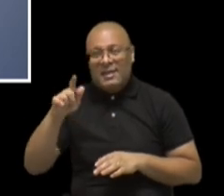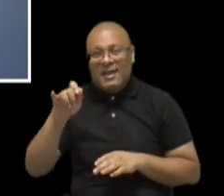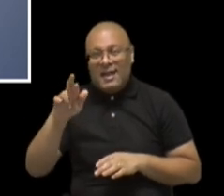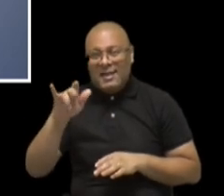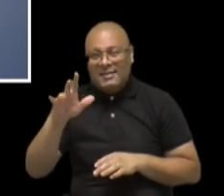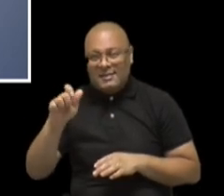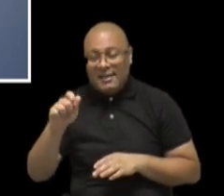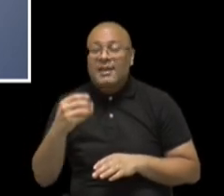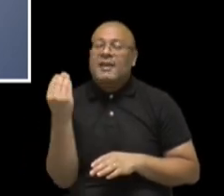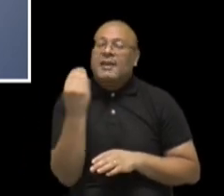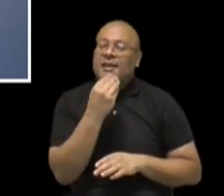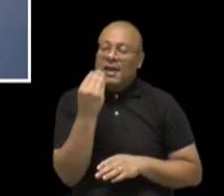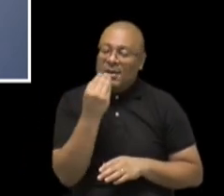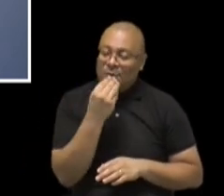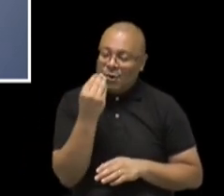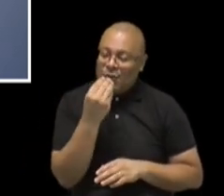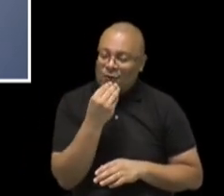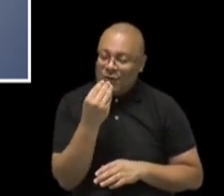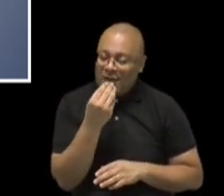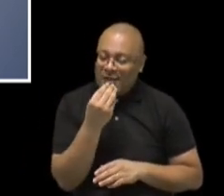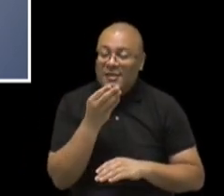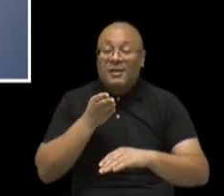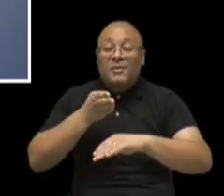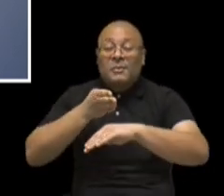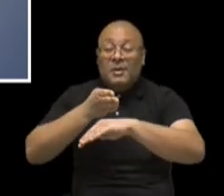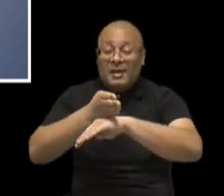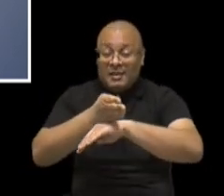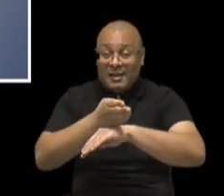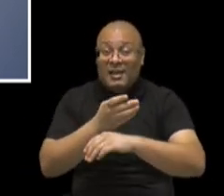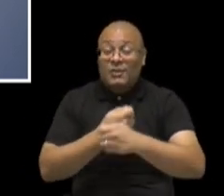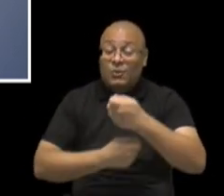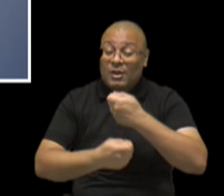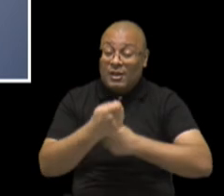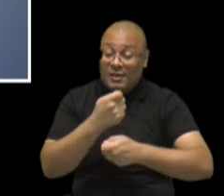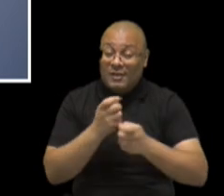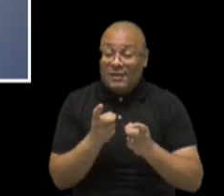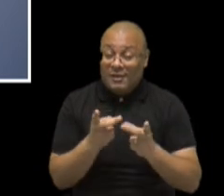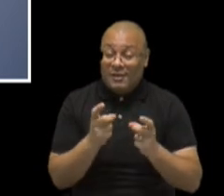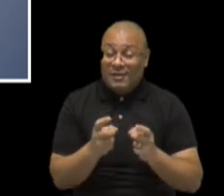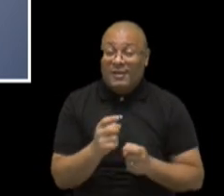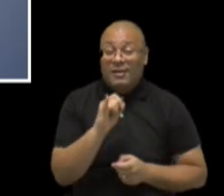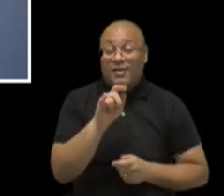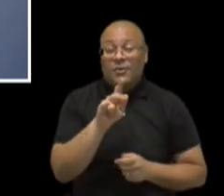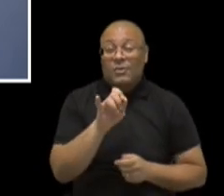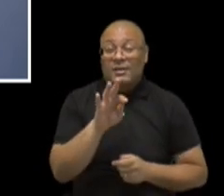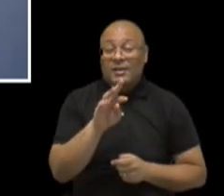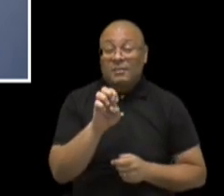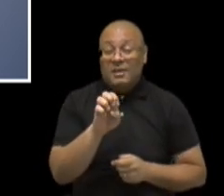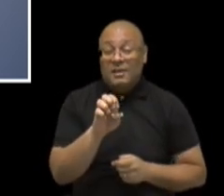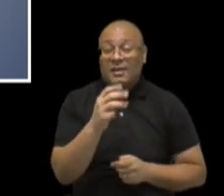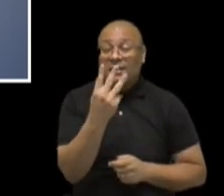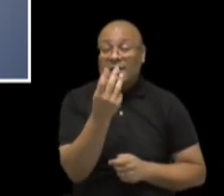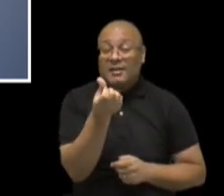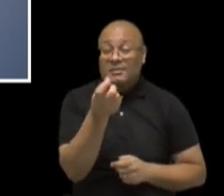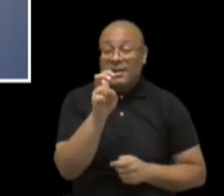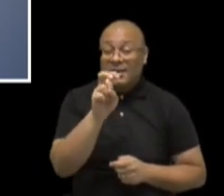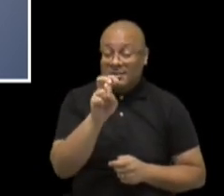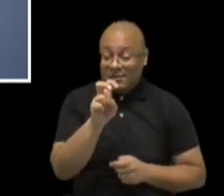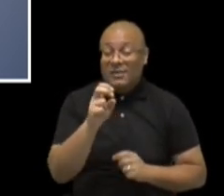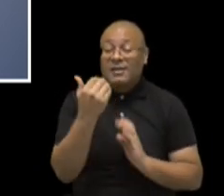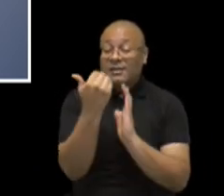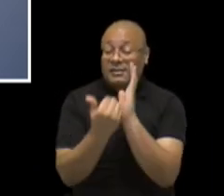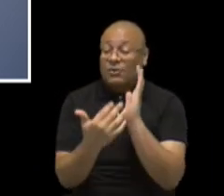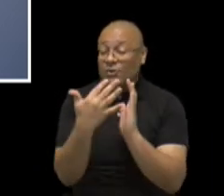também aproveitem para entrar lá no e-commerce Iguatemi 365, que hoje está com 10% off. É